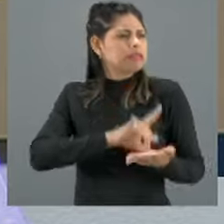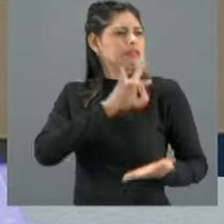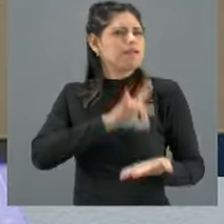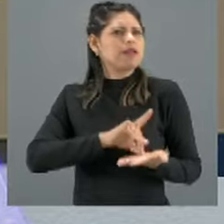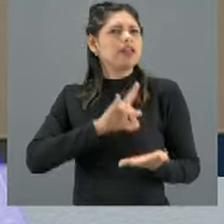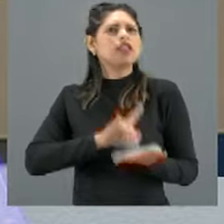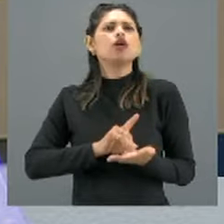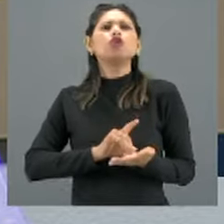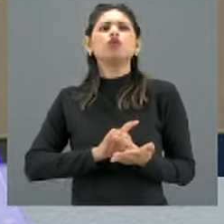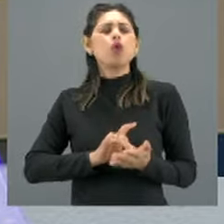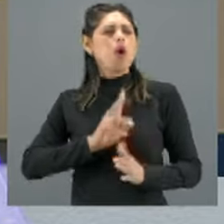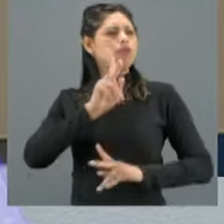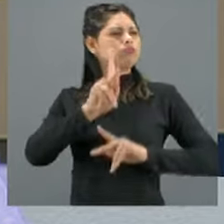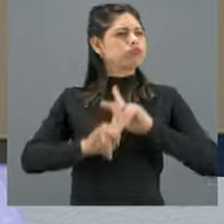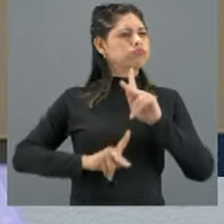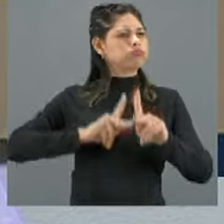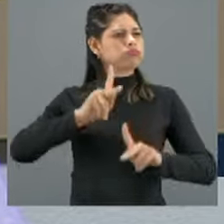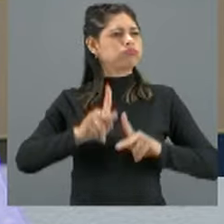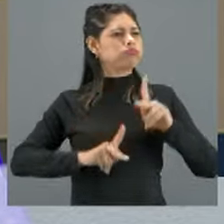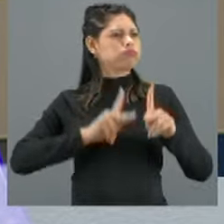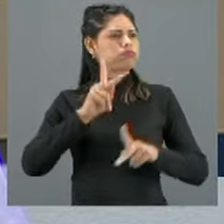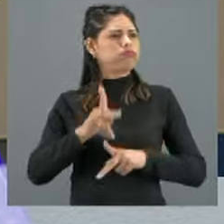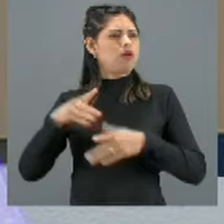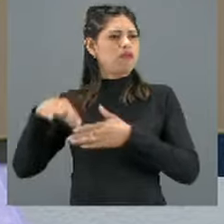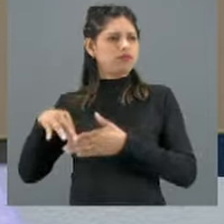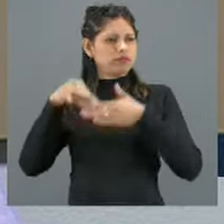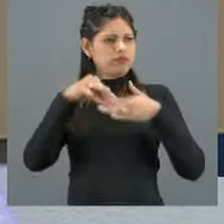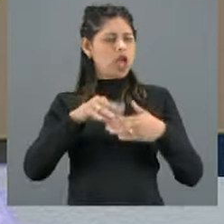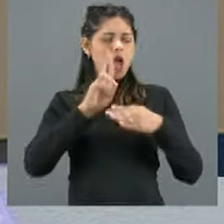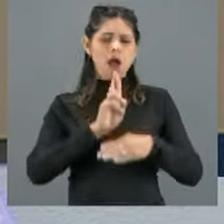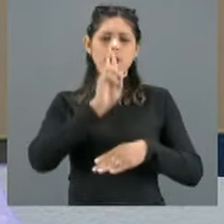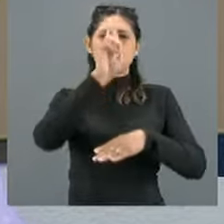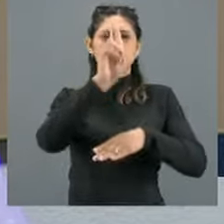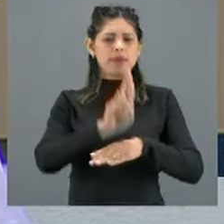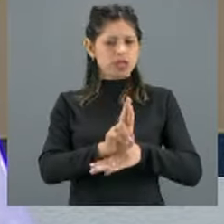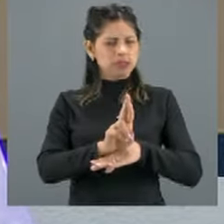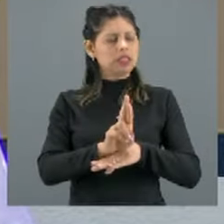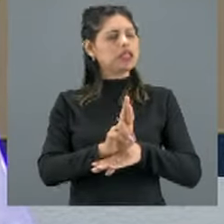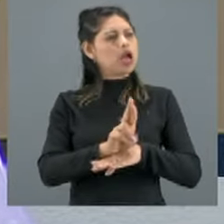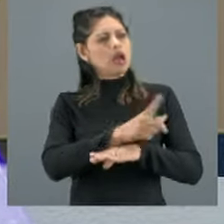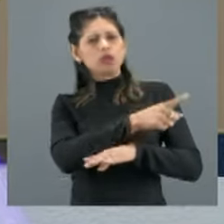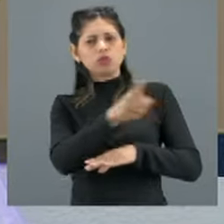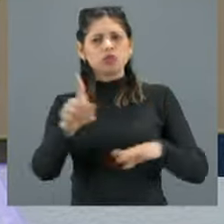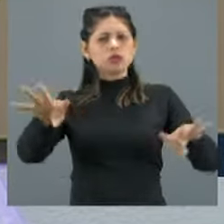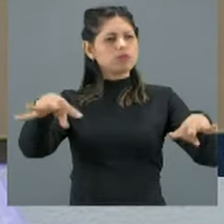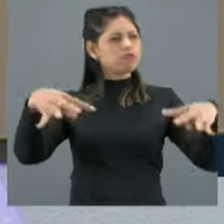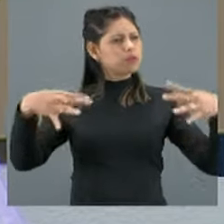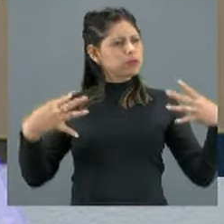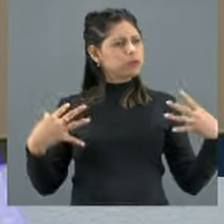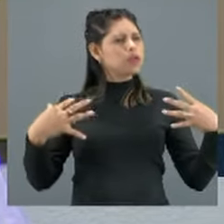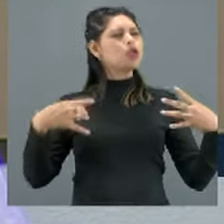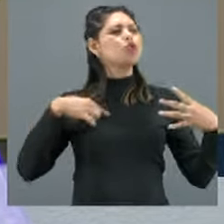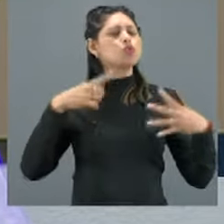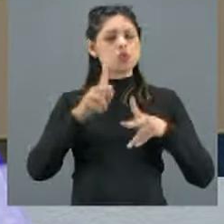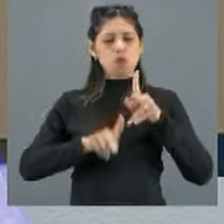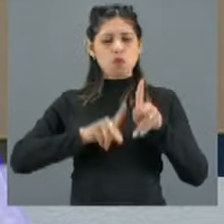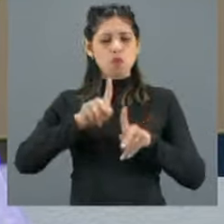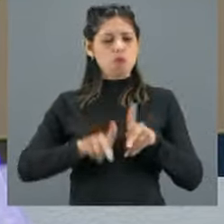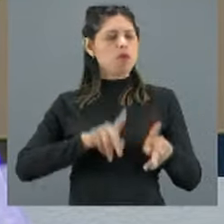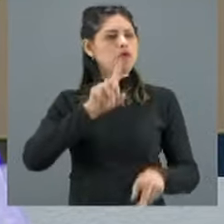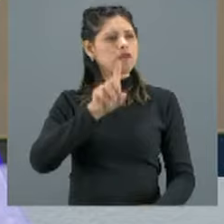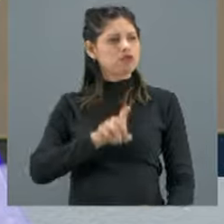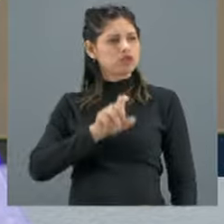a voz do povo que eu trouxe para cá, para me ouvir, a voz do povo, do chavante da terra